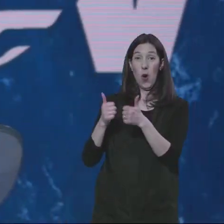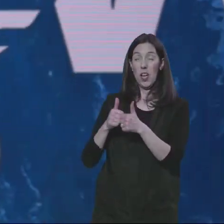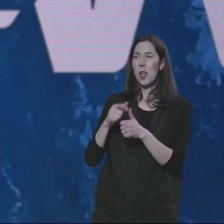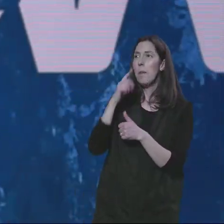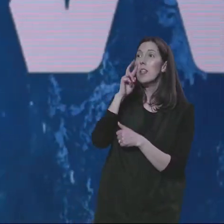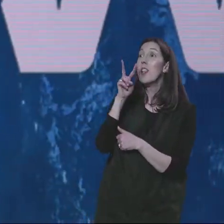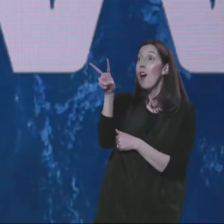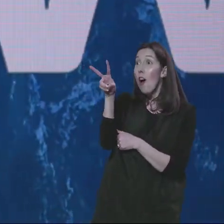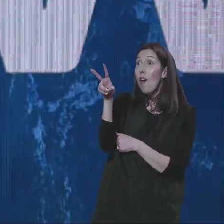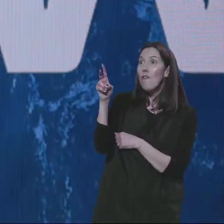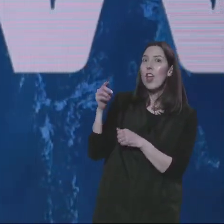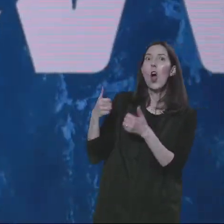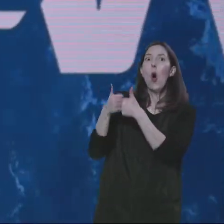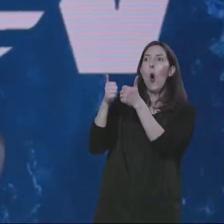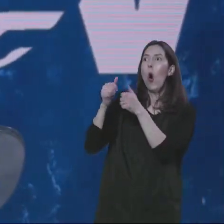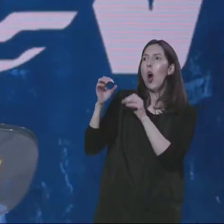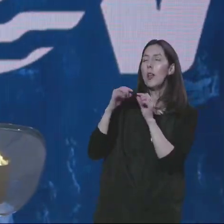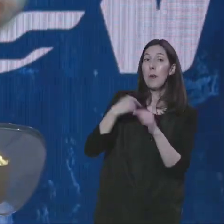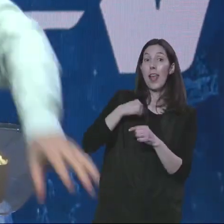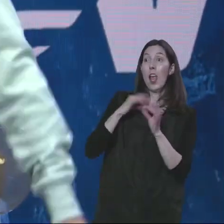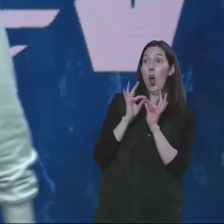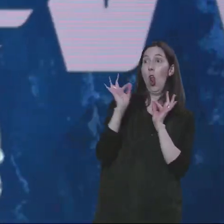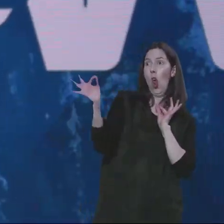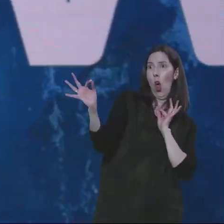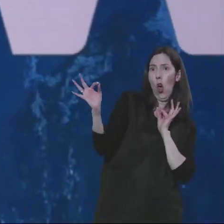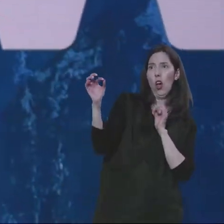olhava o Satanás chegando e eu longe do ponto.